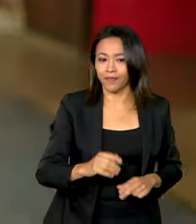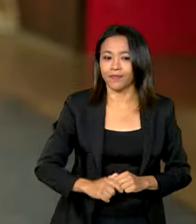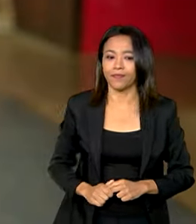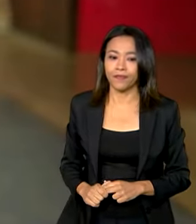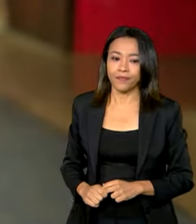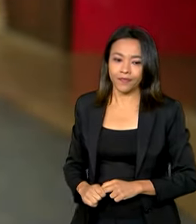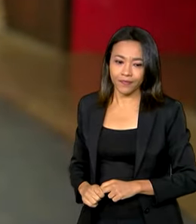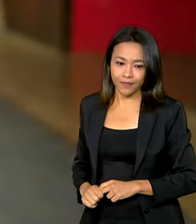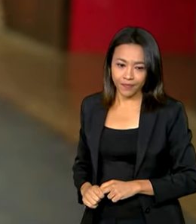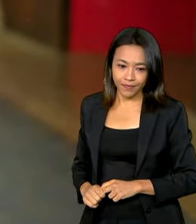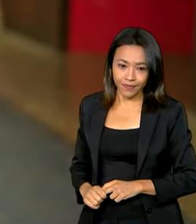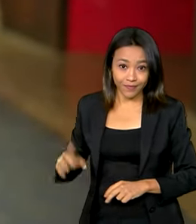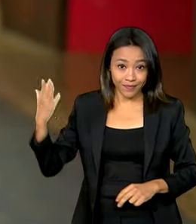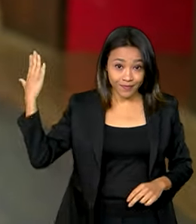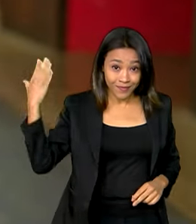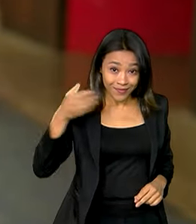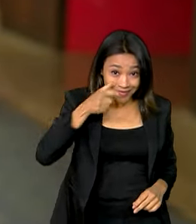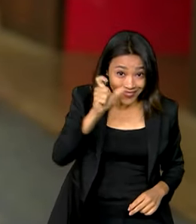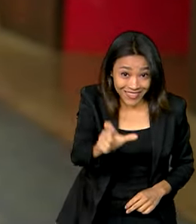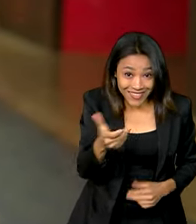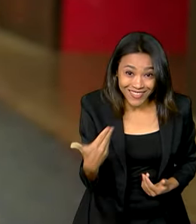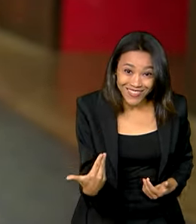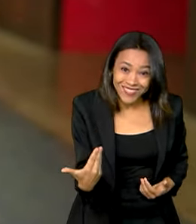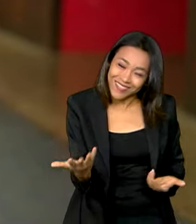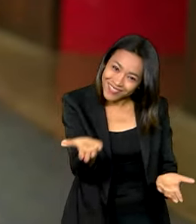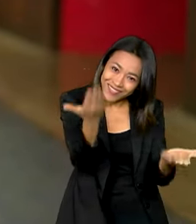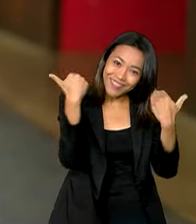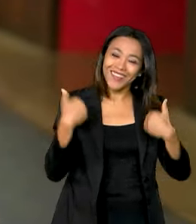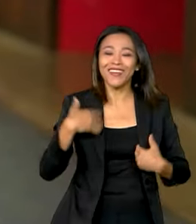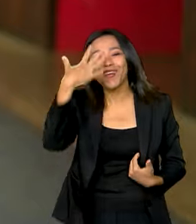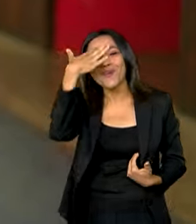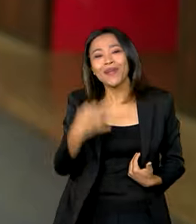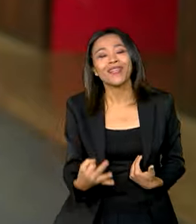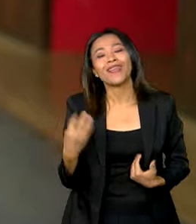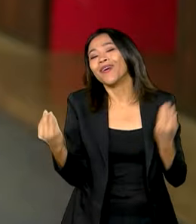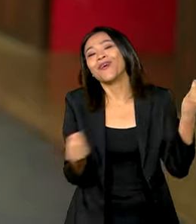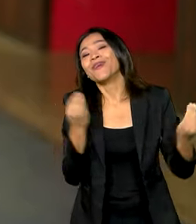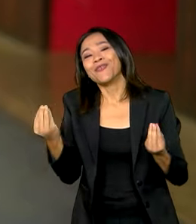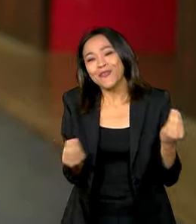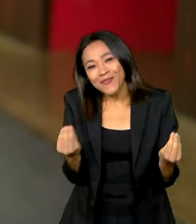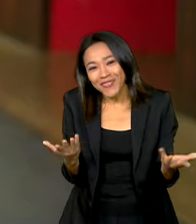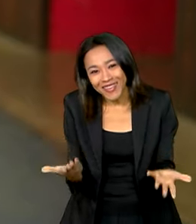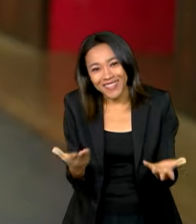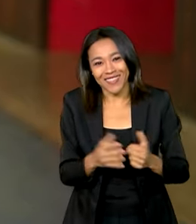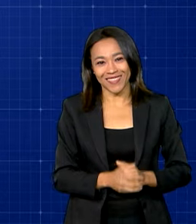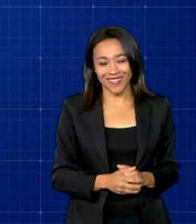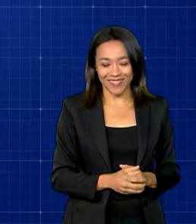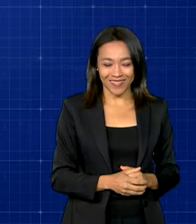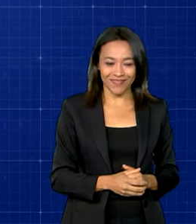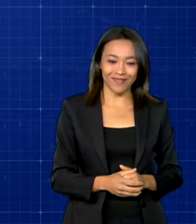Brasil achou interessante esse lance Então vem entender o ponto exato dessa jogada